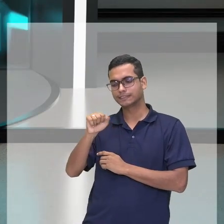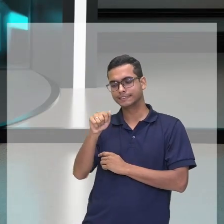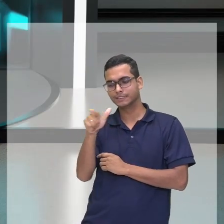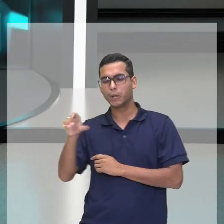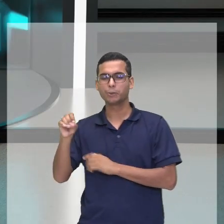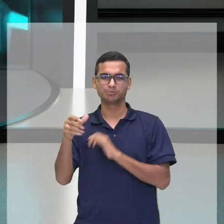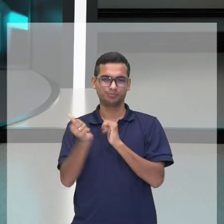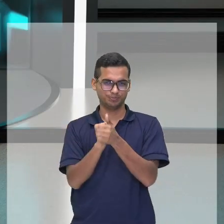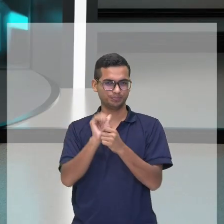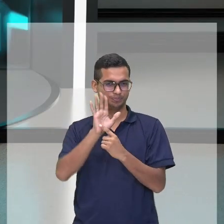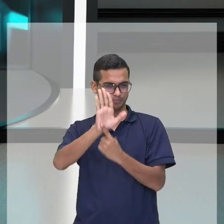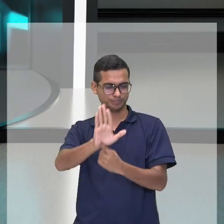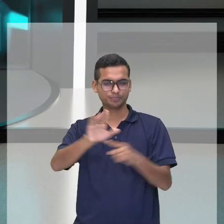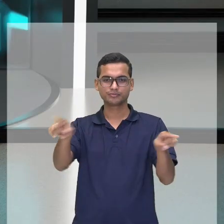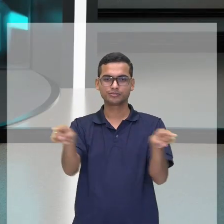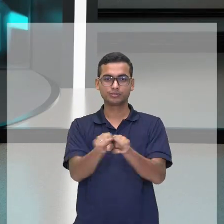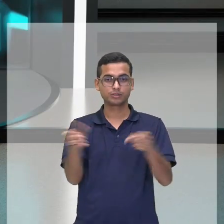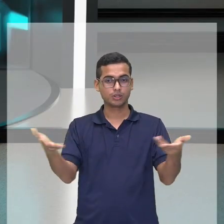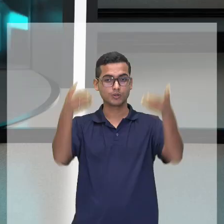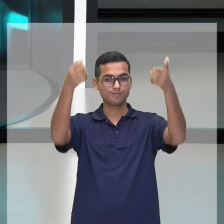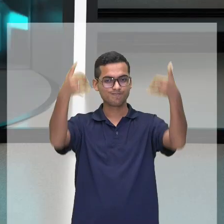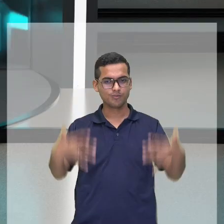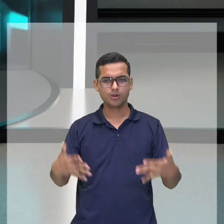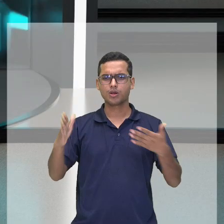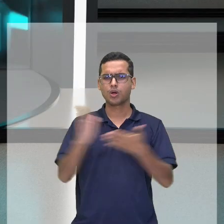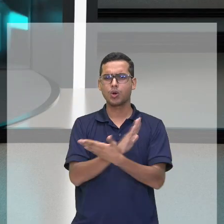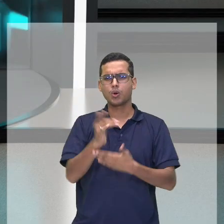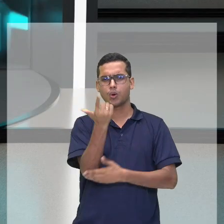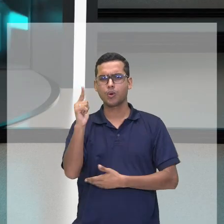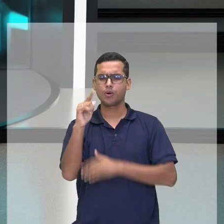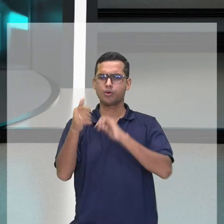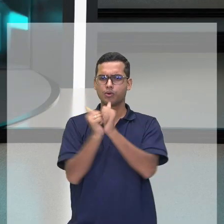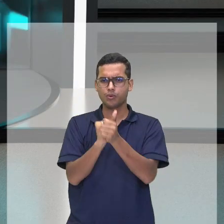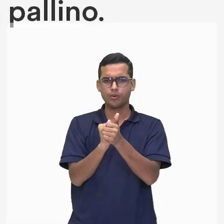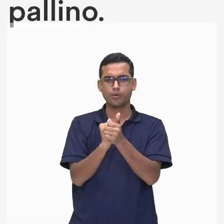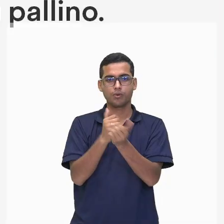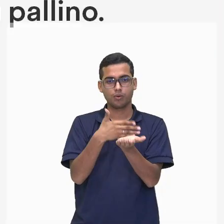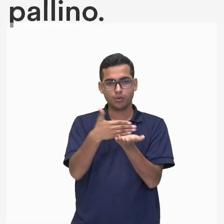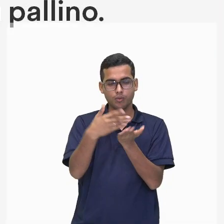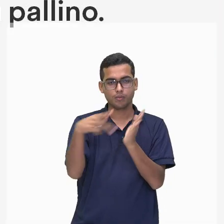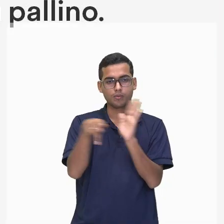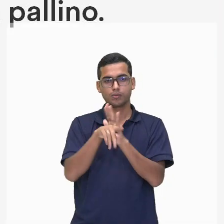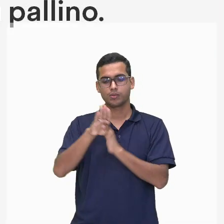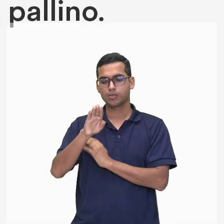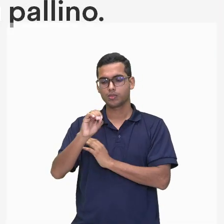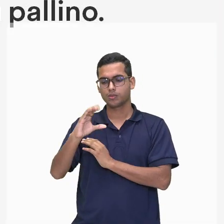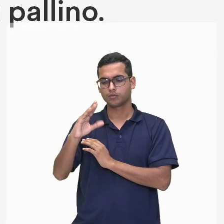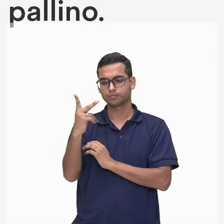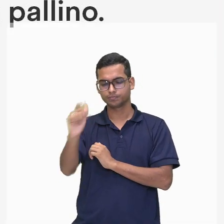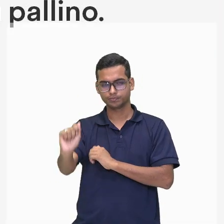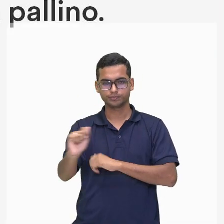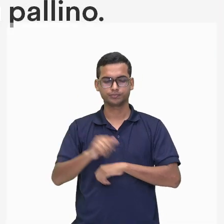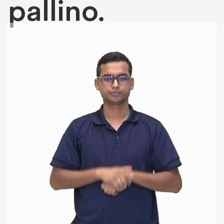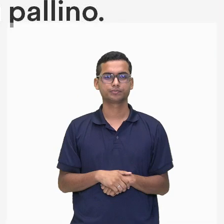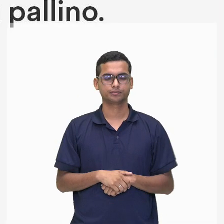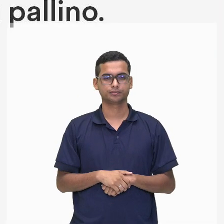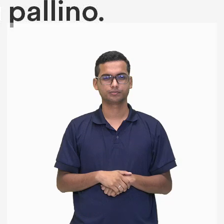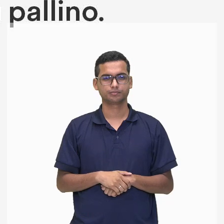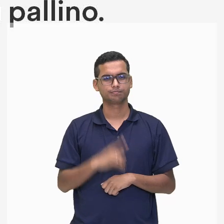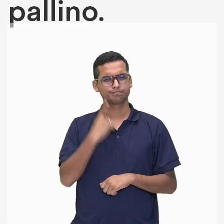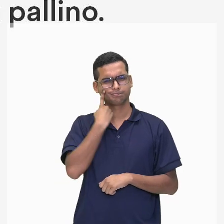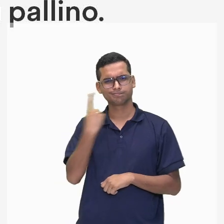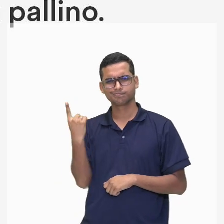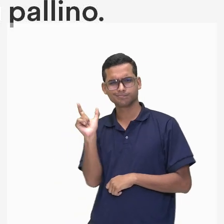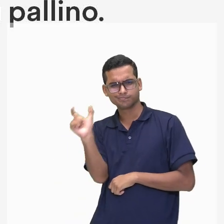precisão, vamos agora falar sobre alguns esportes, começando pela bocha. Que nome interessante, né, gente? Vocês